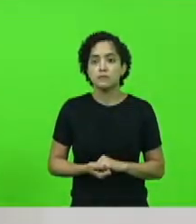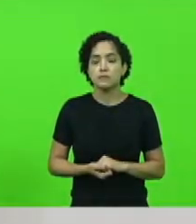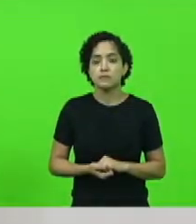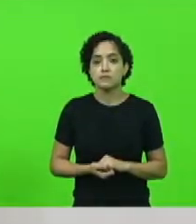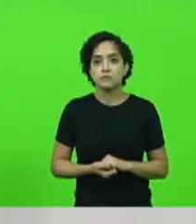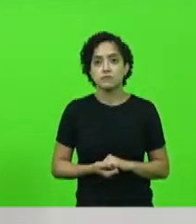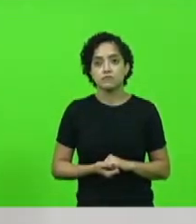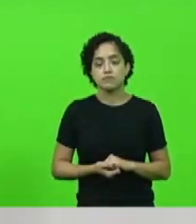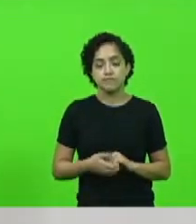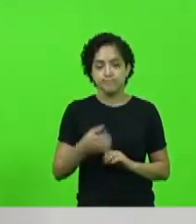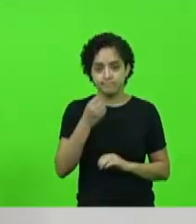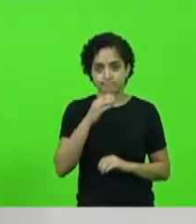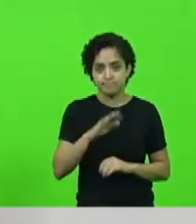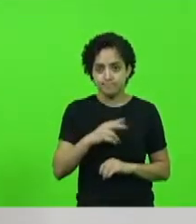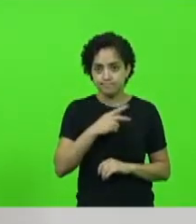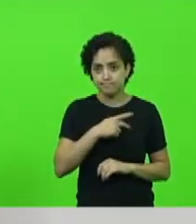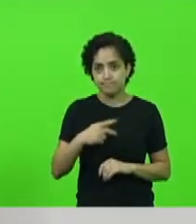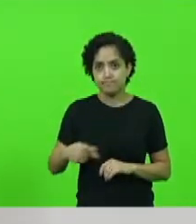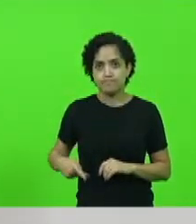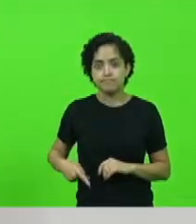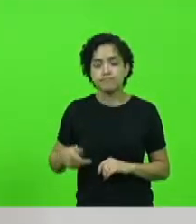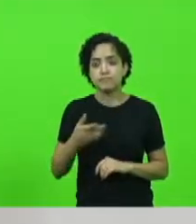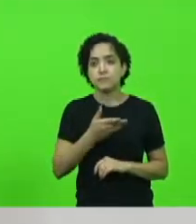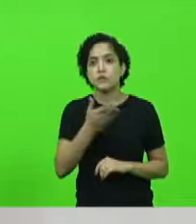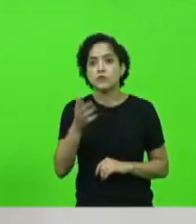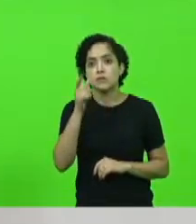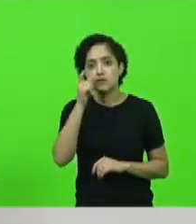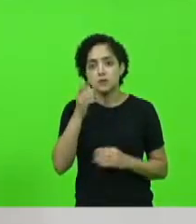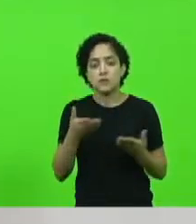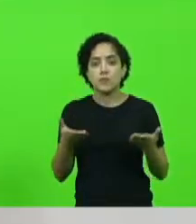Boa tarde, presidente, boa tarde a todos aqueles que nos acompanham.